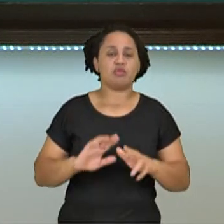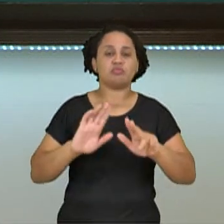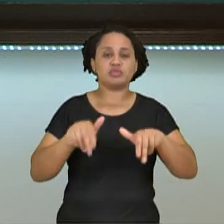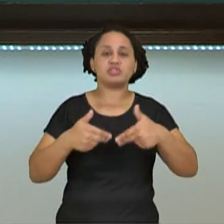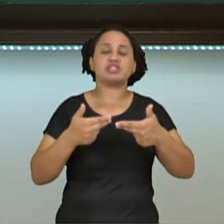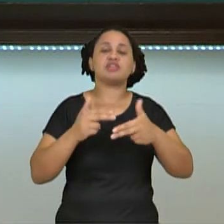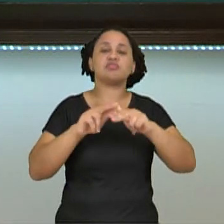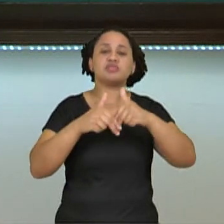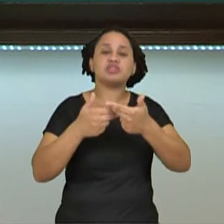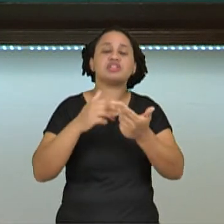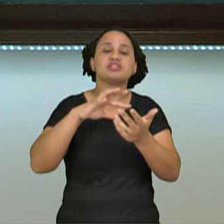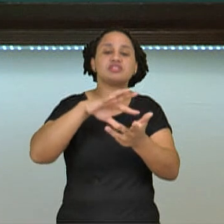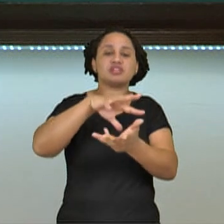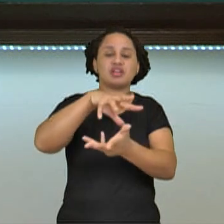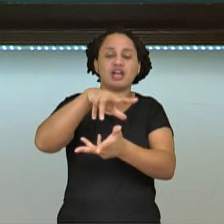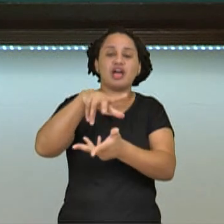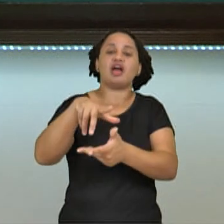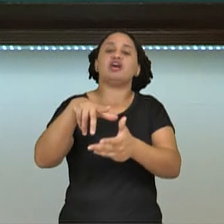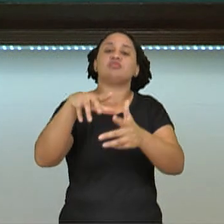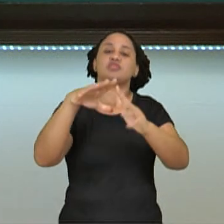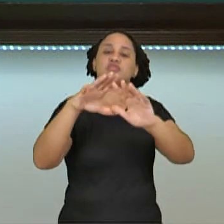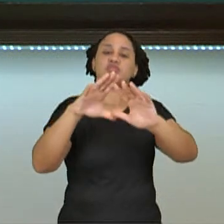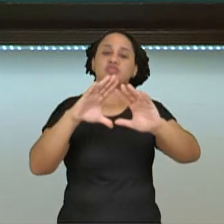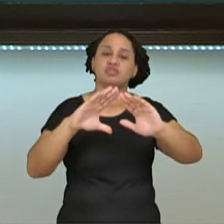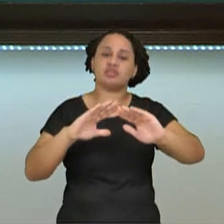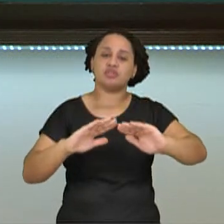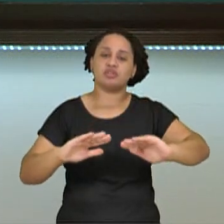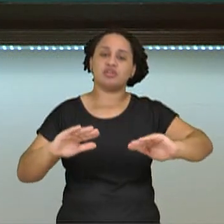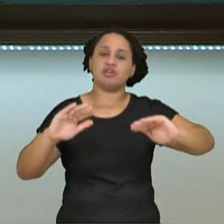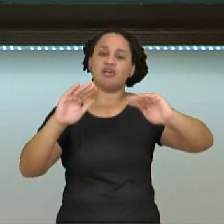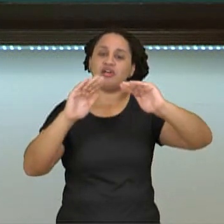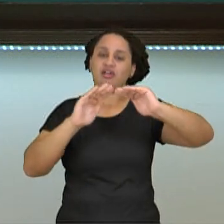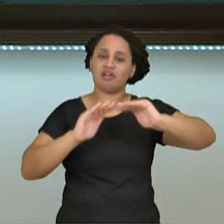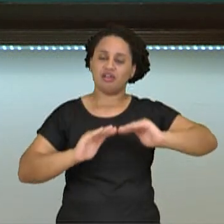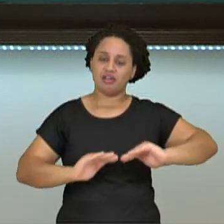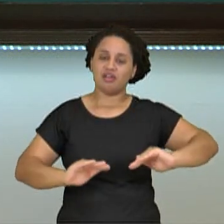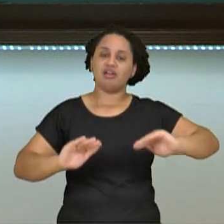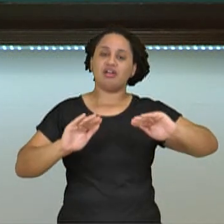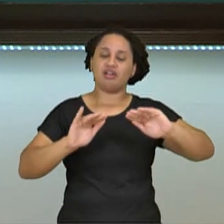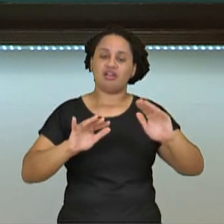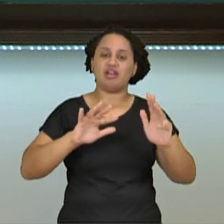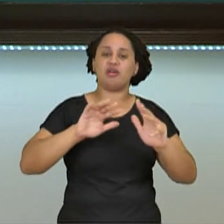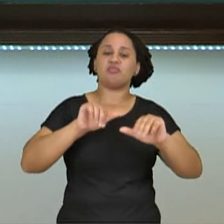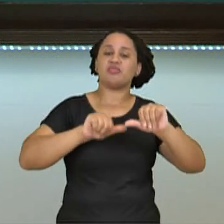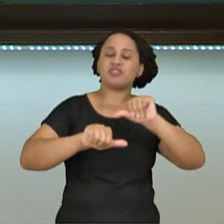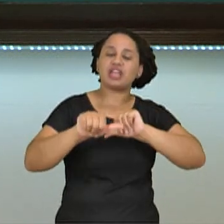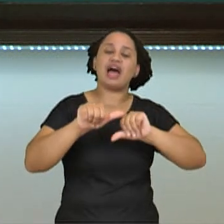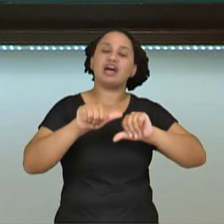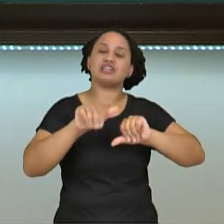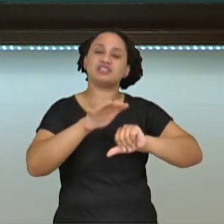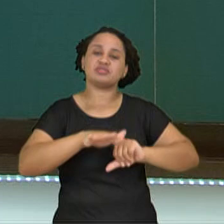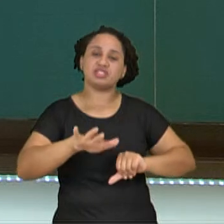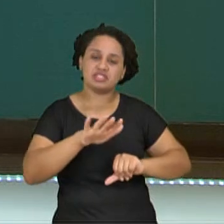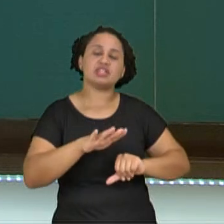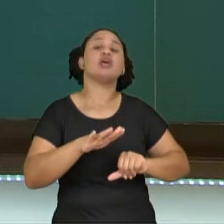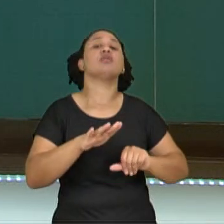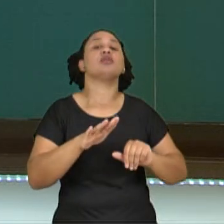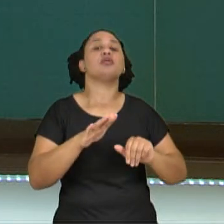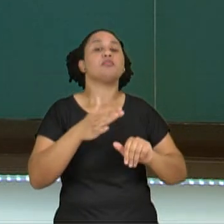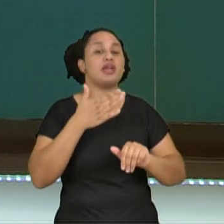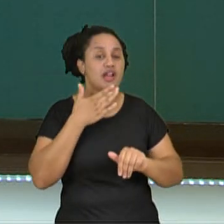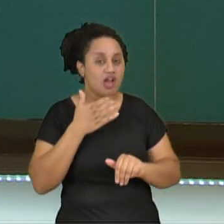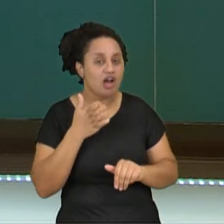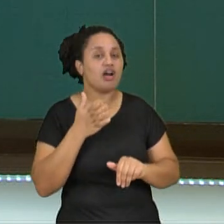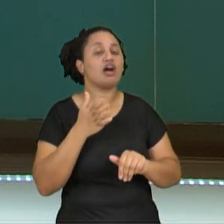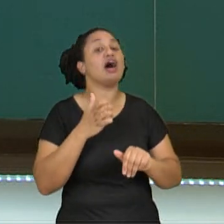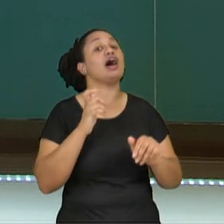que se acalmar, as condições ficarem mais tranquilas, mais favoráveis, e aí sim a